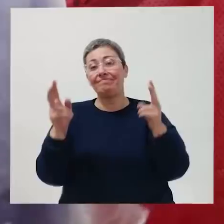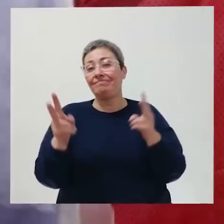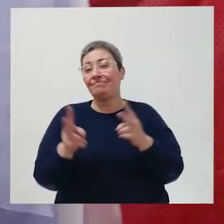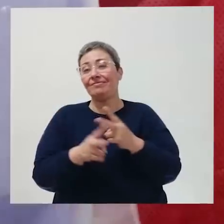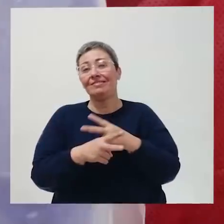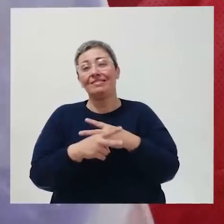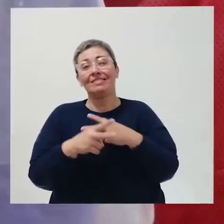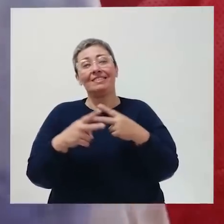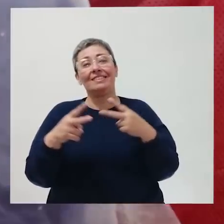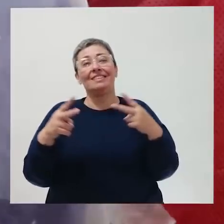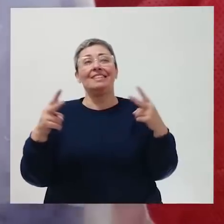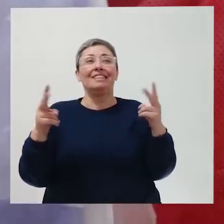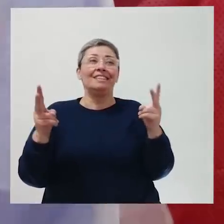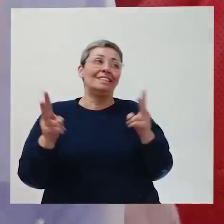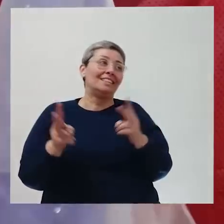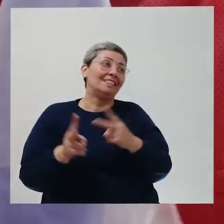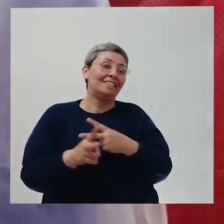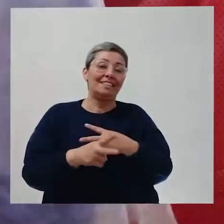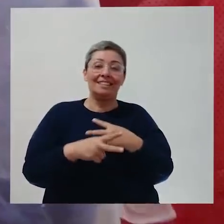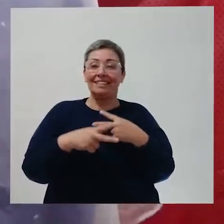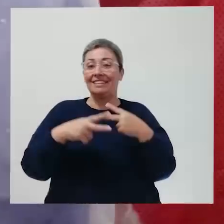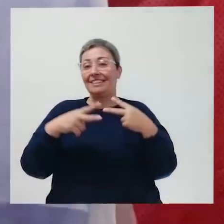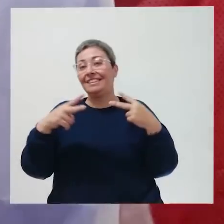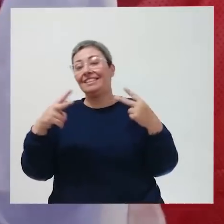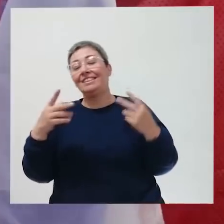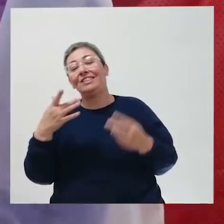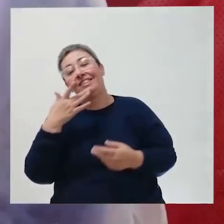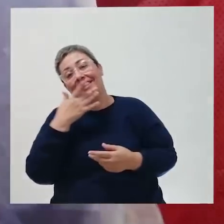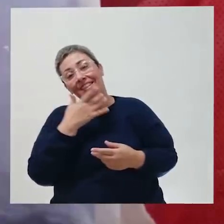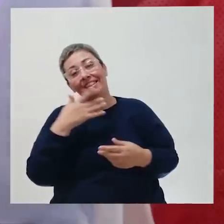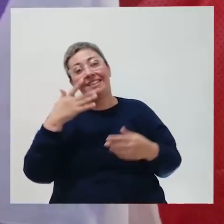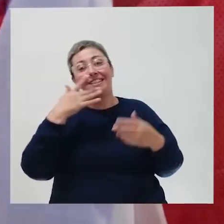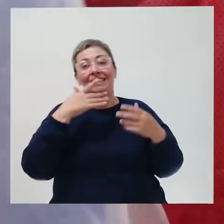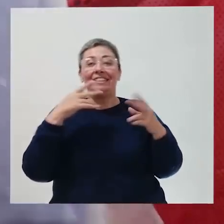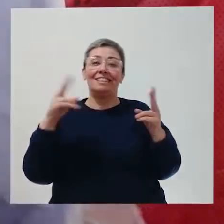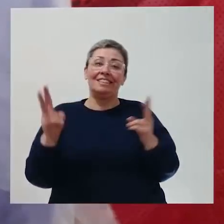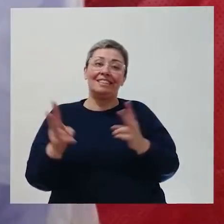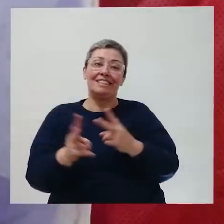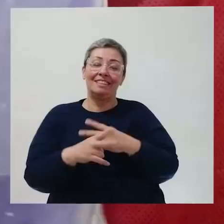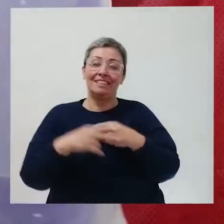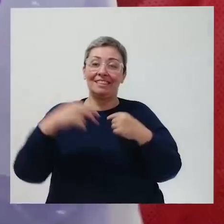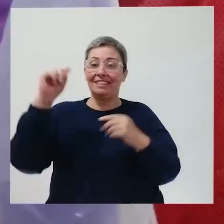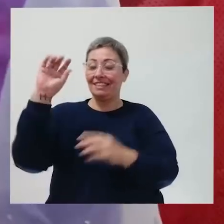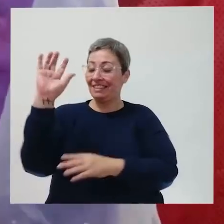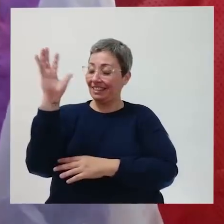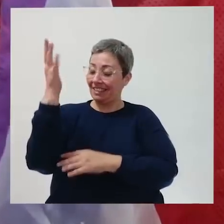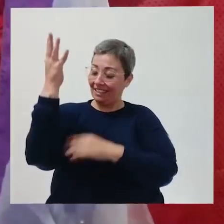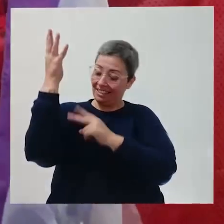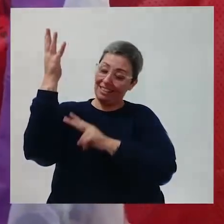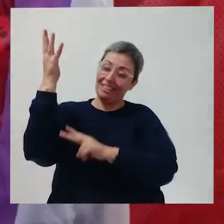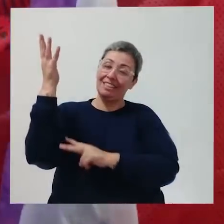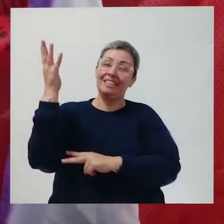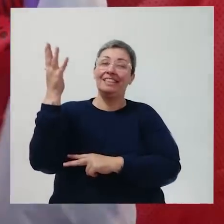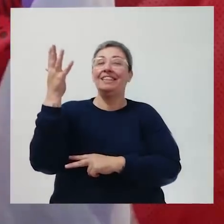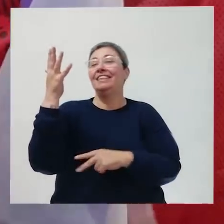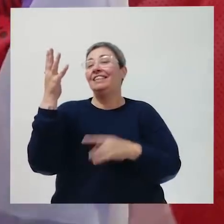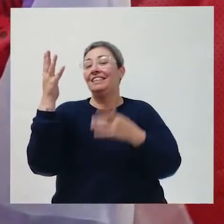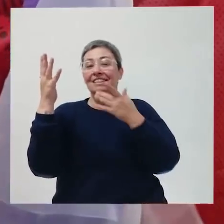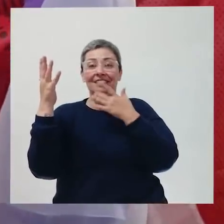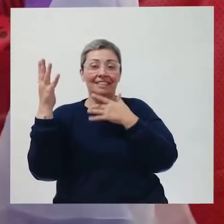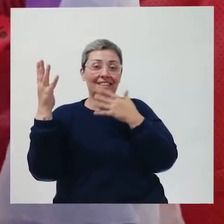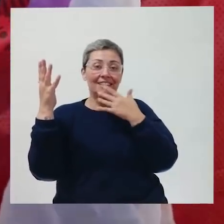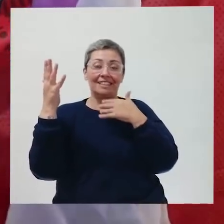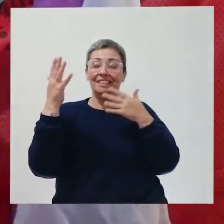brisa. Uma brisa muito gostosa embaixo da sombra desta árvore